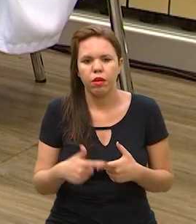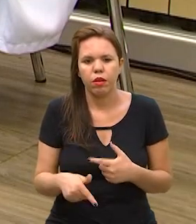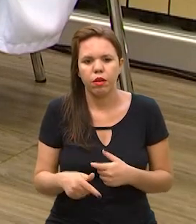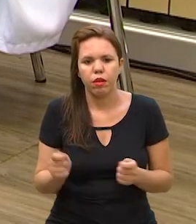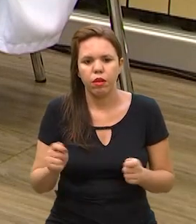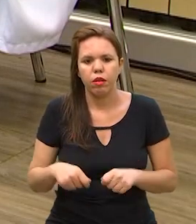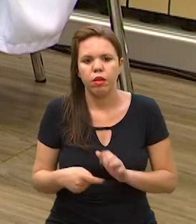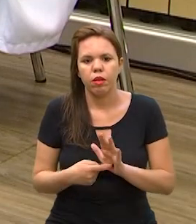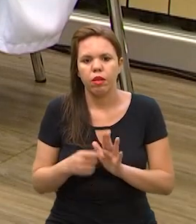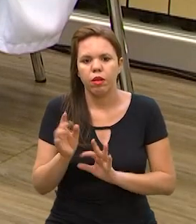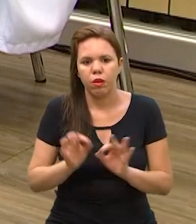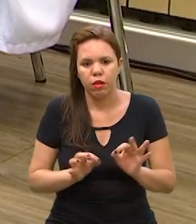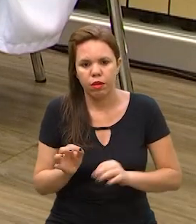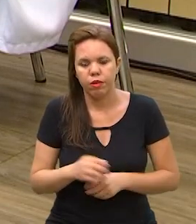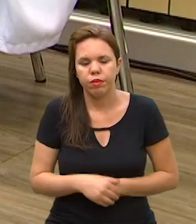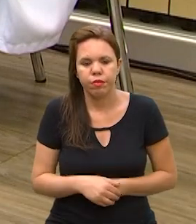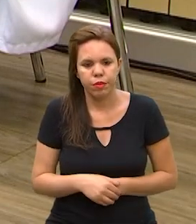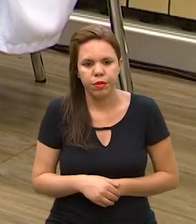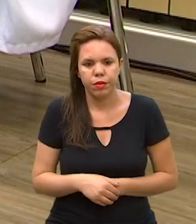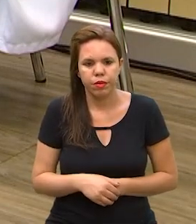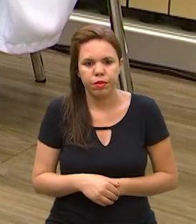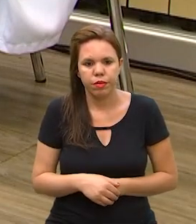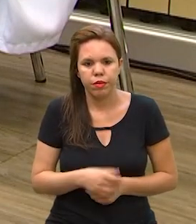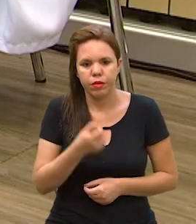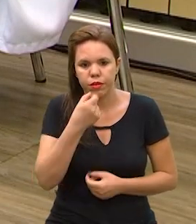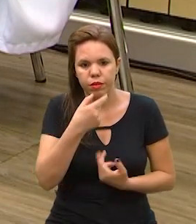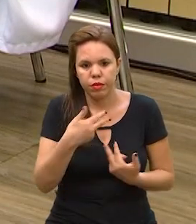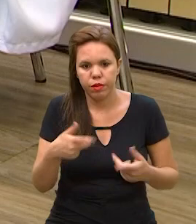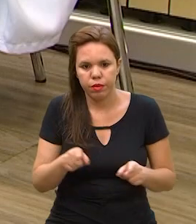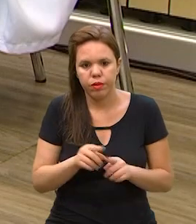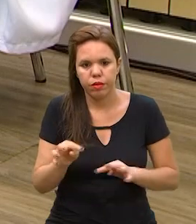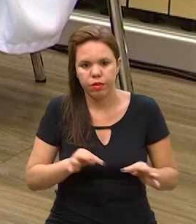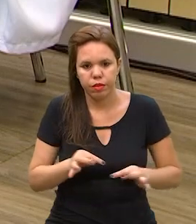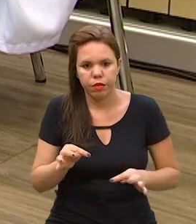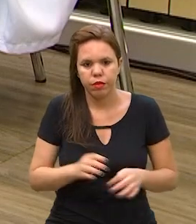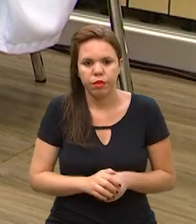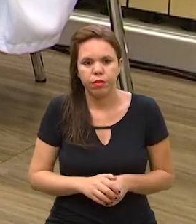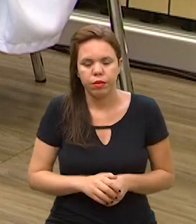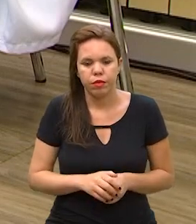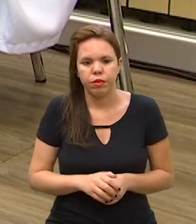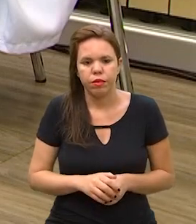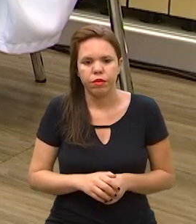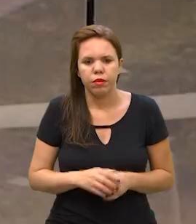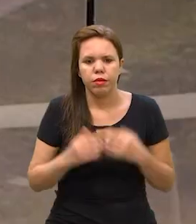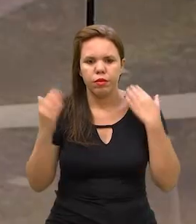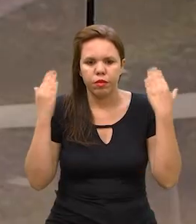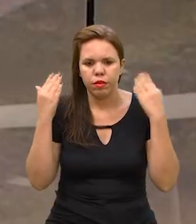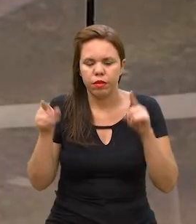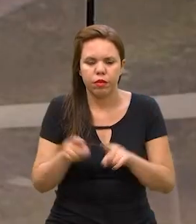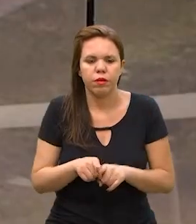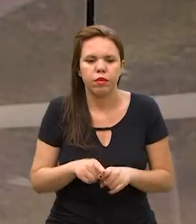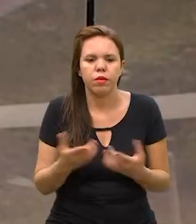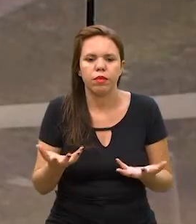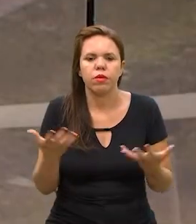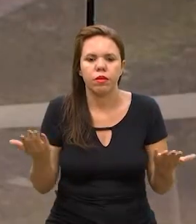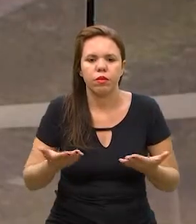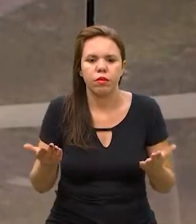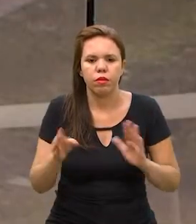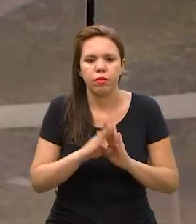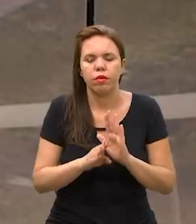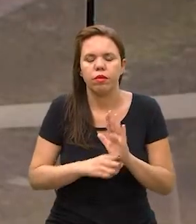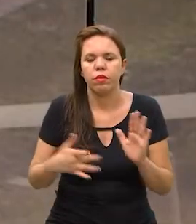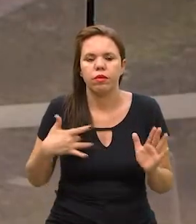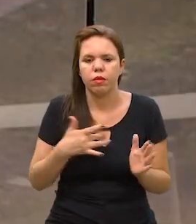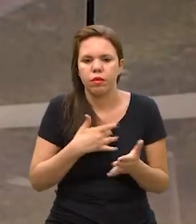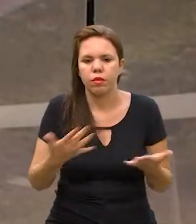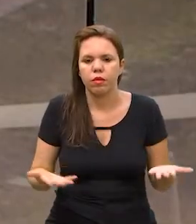que podem ser corrigidos ali através de uma medicação, de um tratamento, de uma terapia. E o que nós queremos hoje com o programa